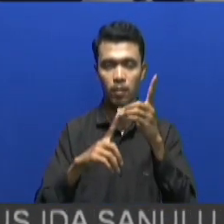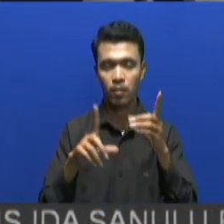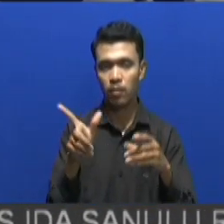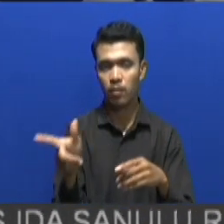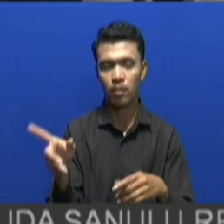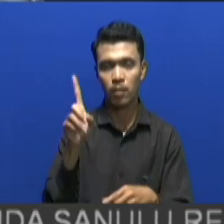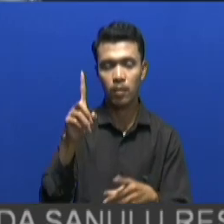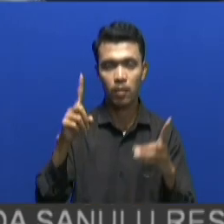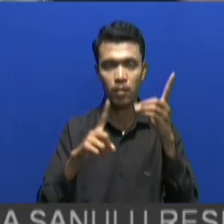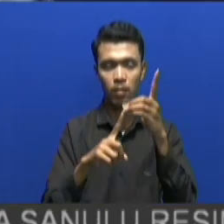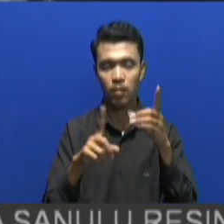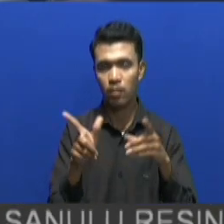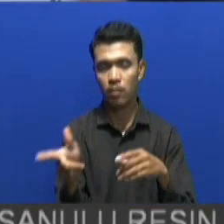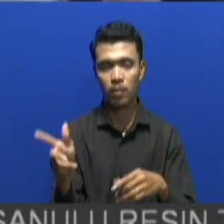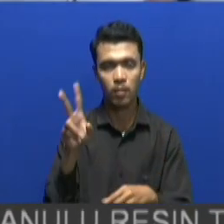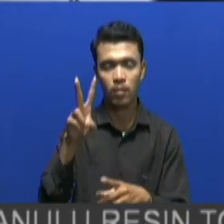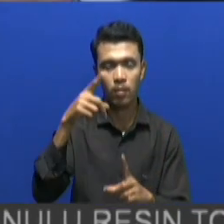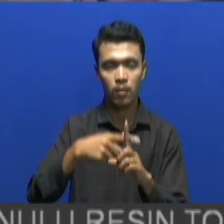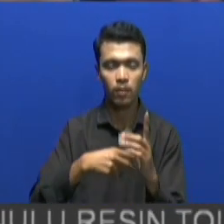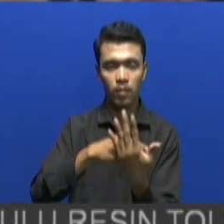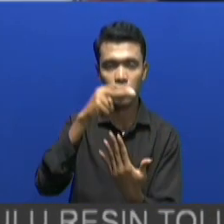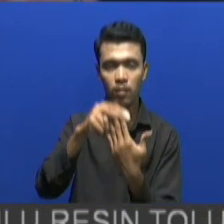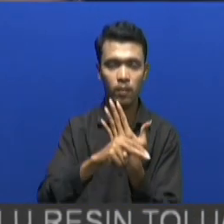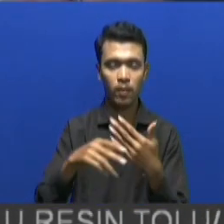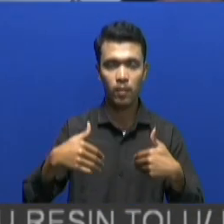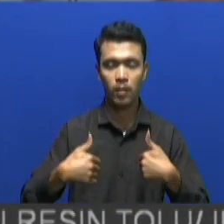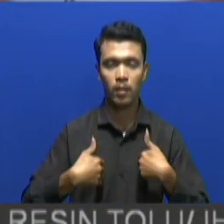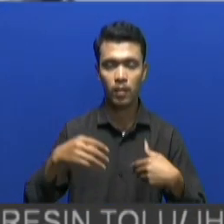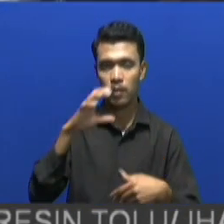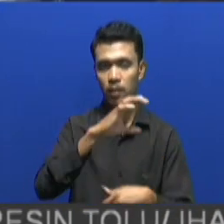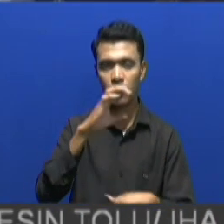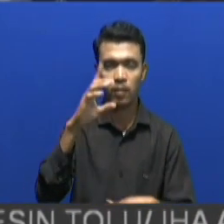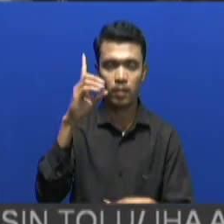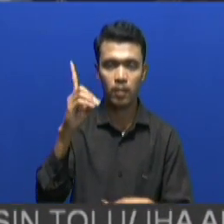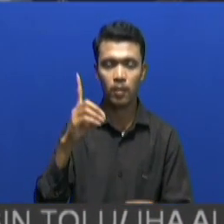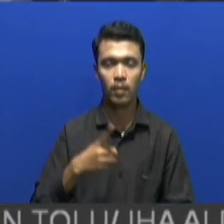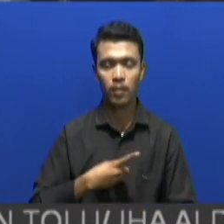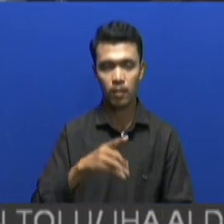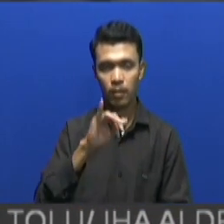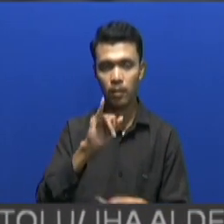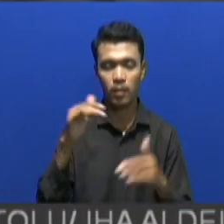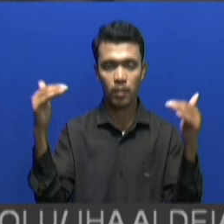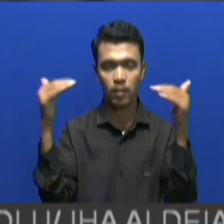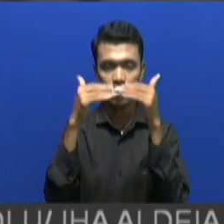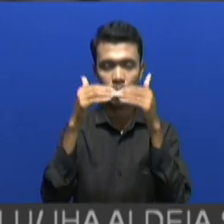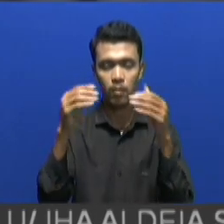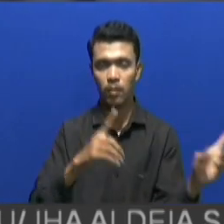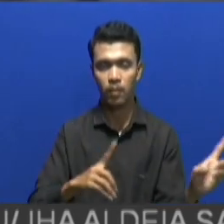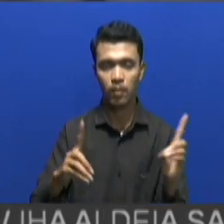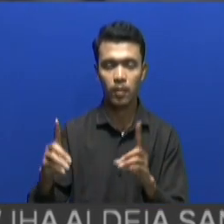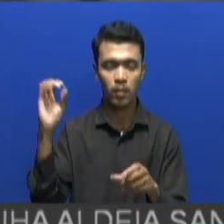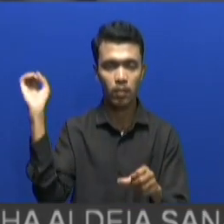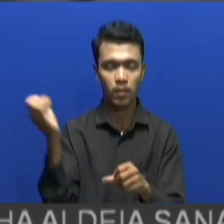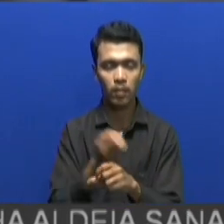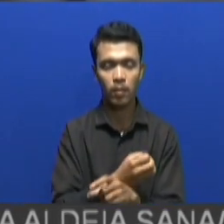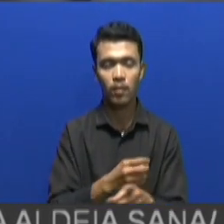Ruanulo Resinhida to Lorong Ruanulo Resinrua fulo novembro e a Centro Convenções dele. Fórum ne realiza objetivo ato